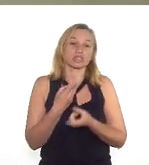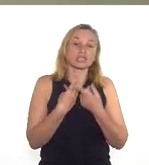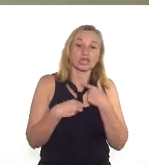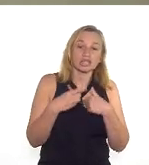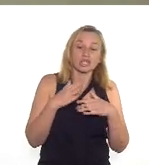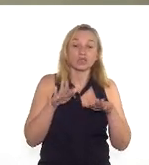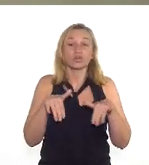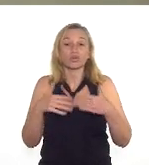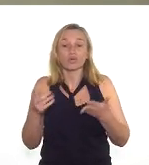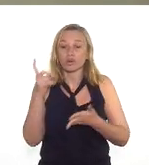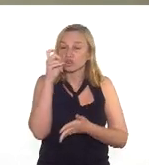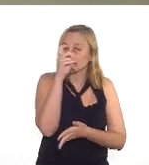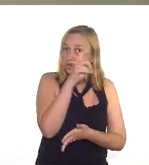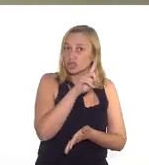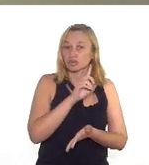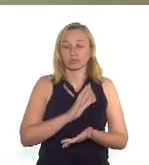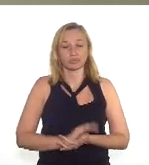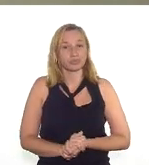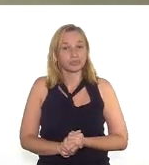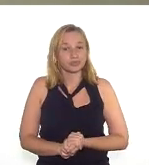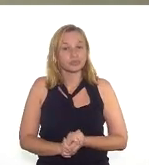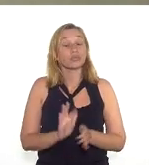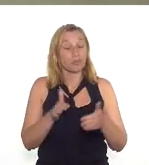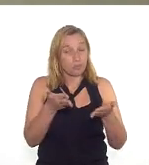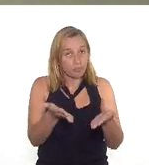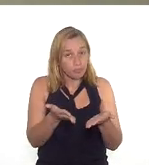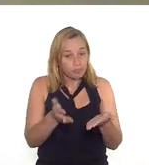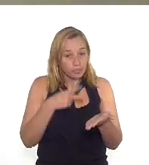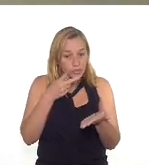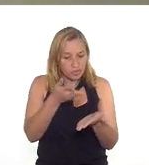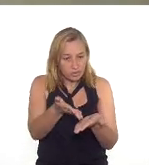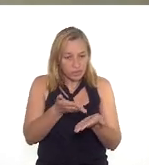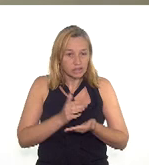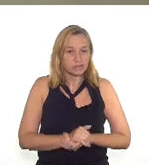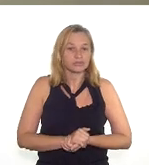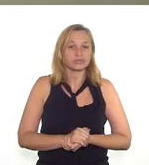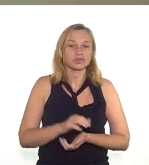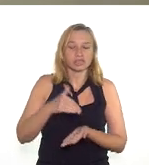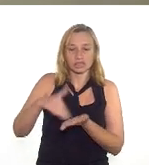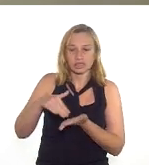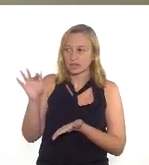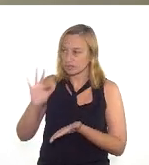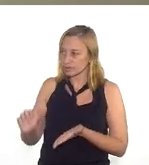são as dificuldades, etc. Por favor, a palavra para a Secretaria de Fazenda.